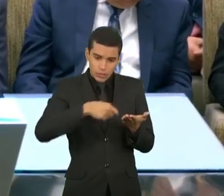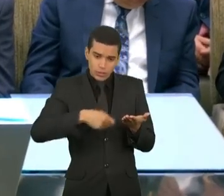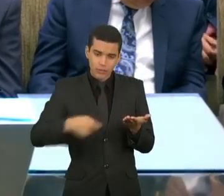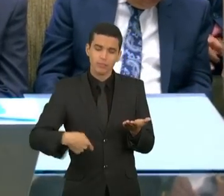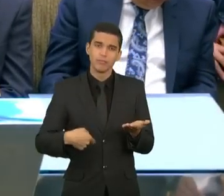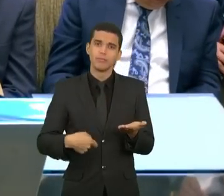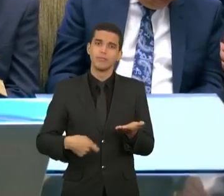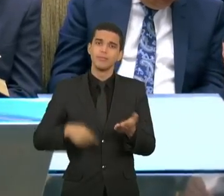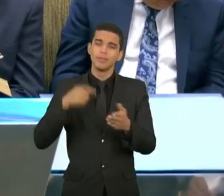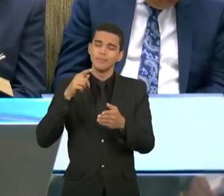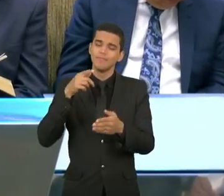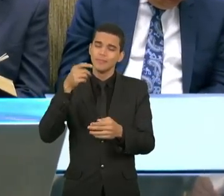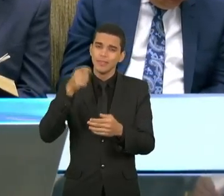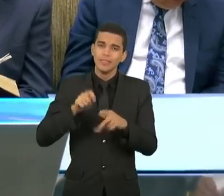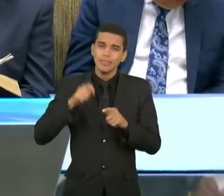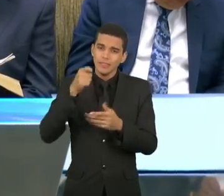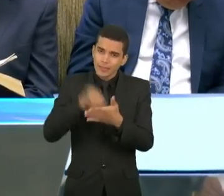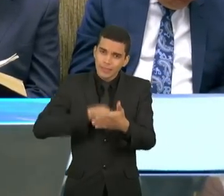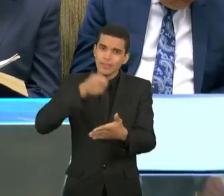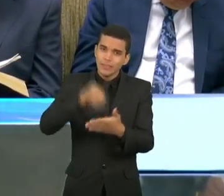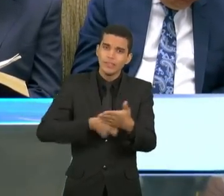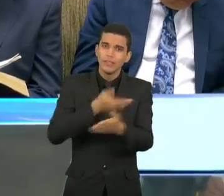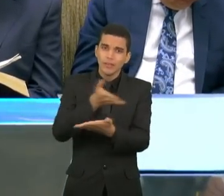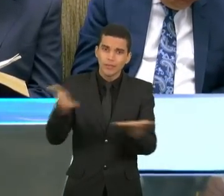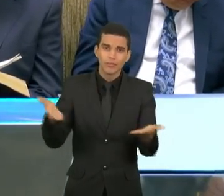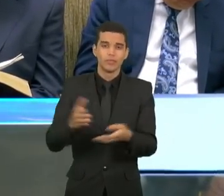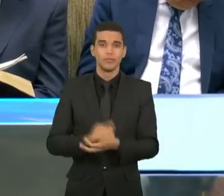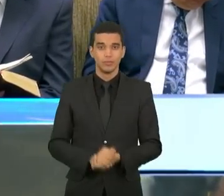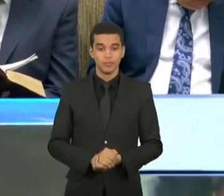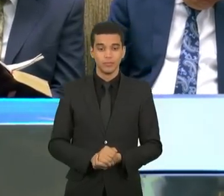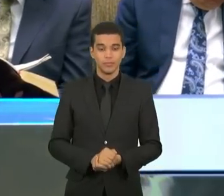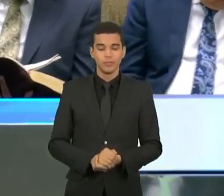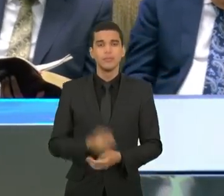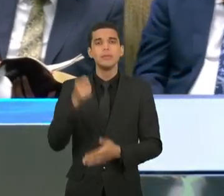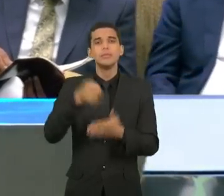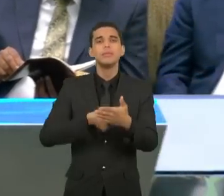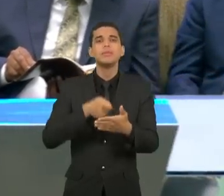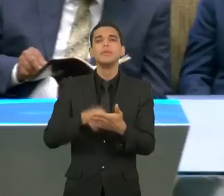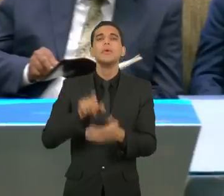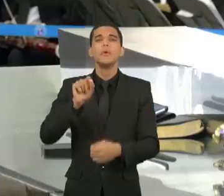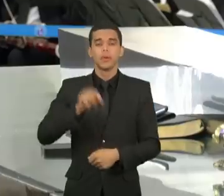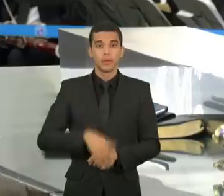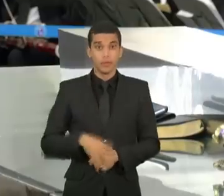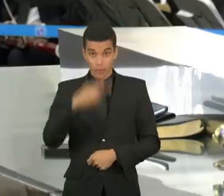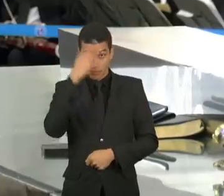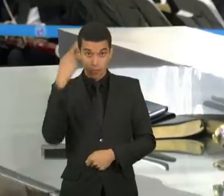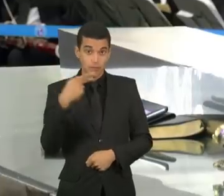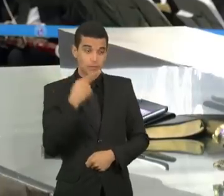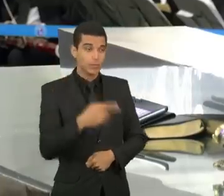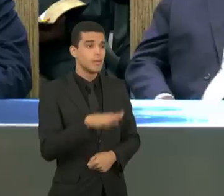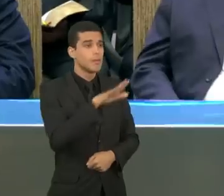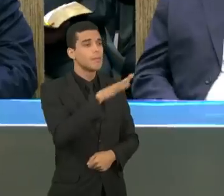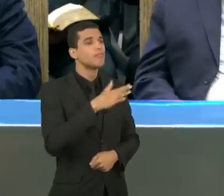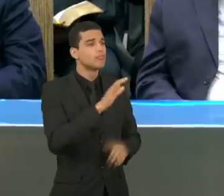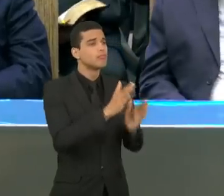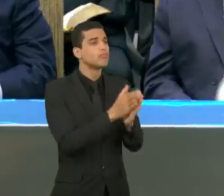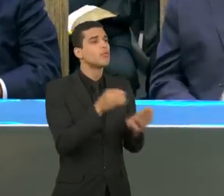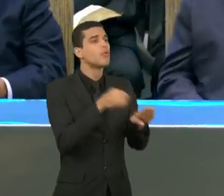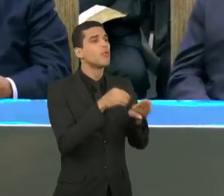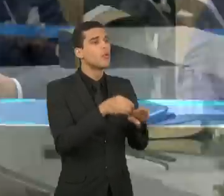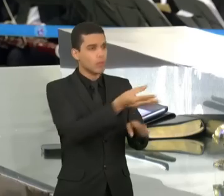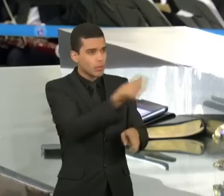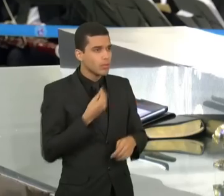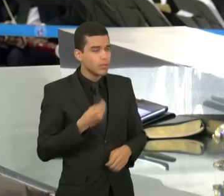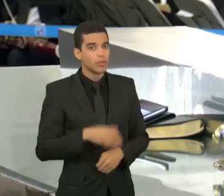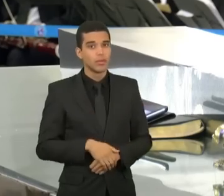com vocês. Você sabe o que é insistir? É quando aquela pessoa diz assim: pega o copo para mim, e você não pega. Aí você diz de